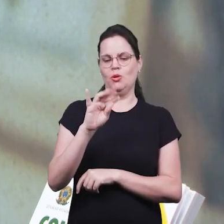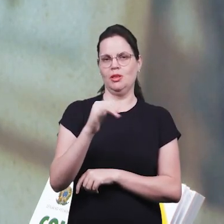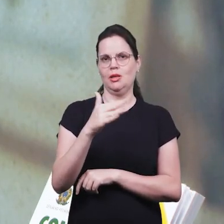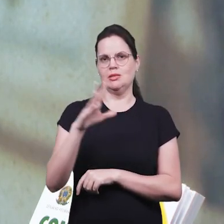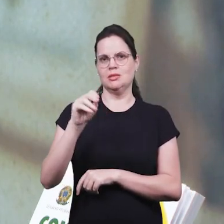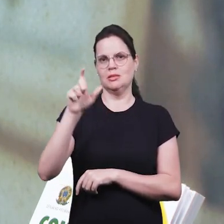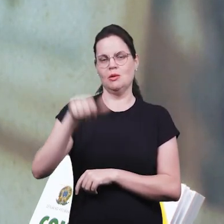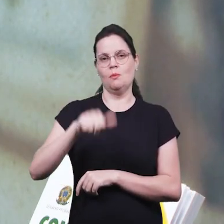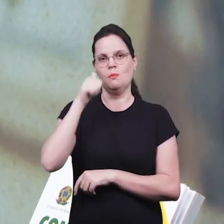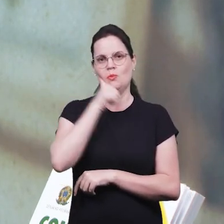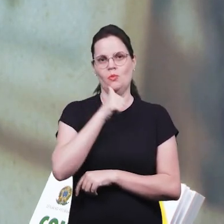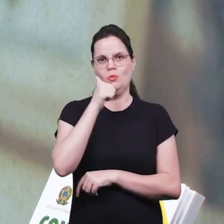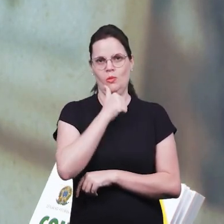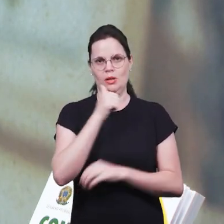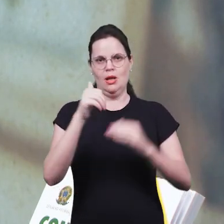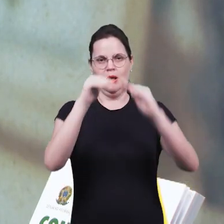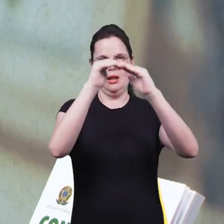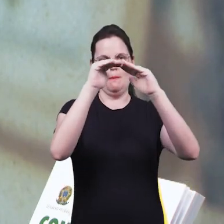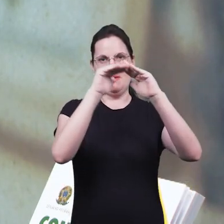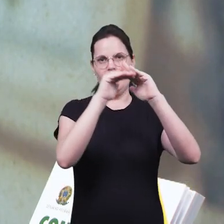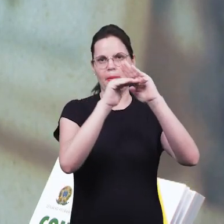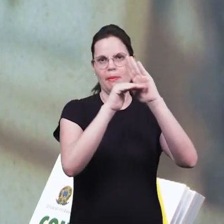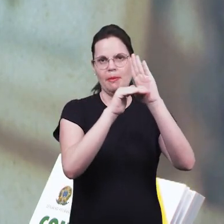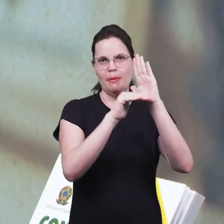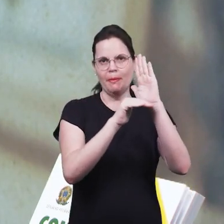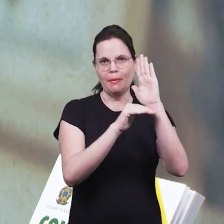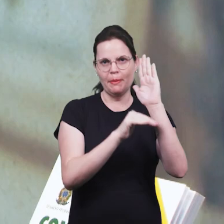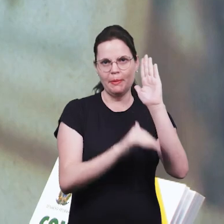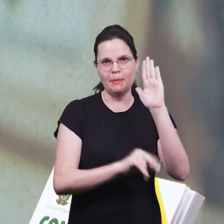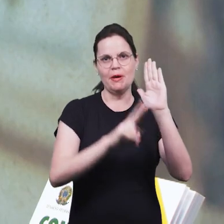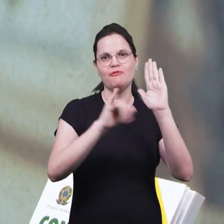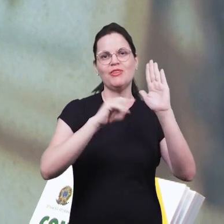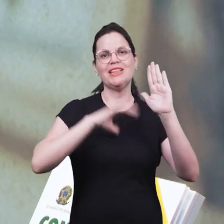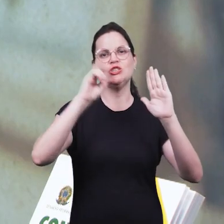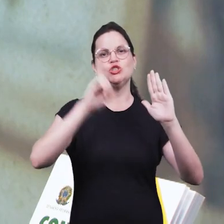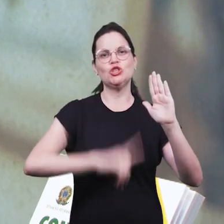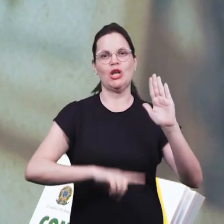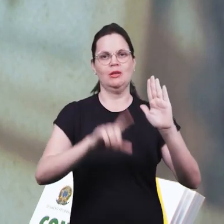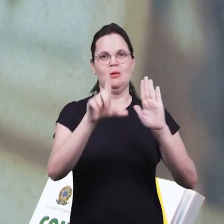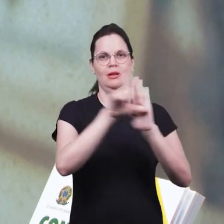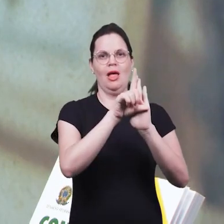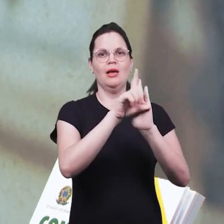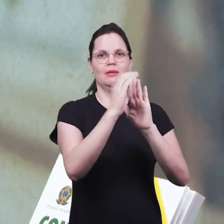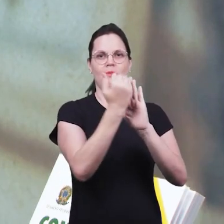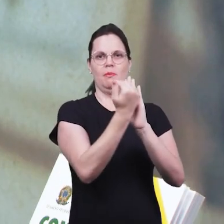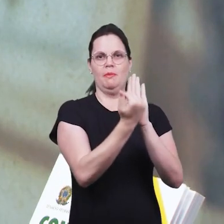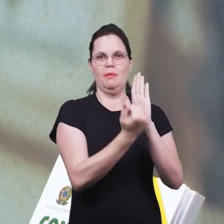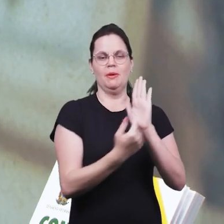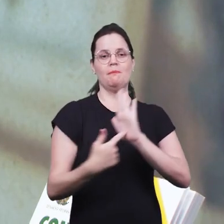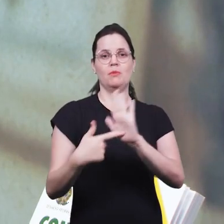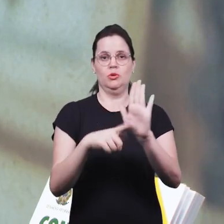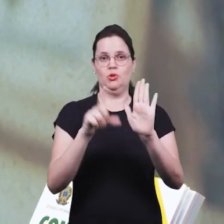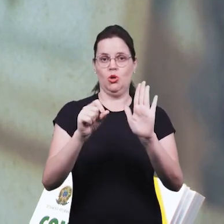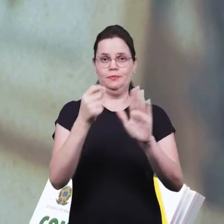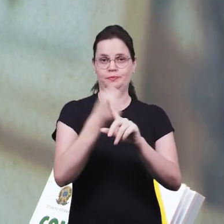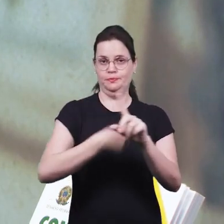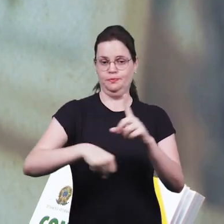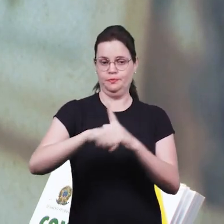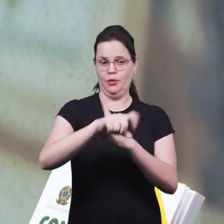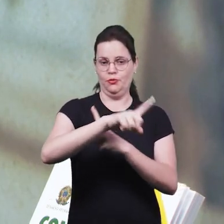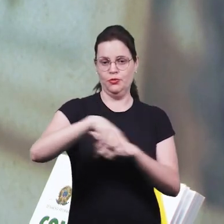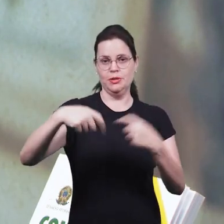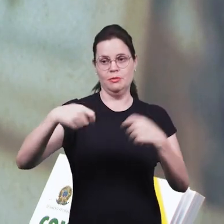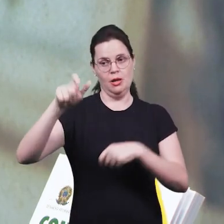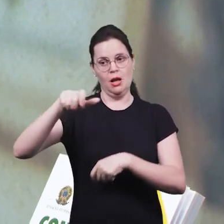mulher, onde que lá vão ter vários direitos, várias observações, onde que o legislador fala assim, sociedade, a mulher ela